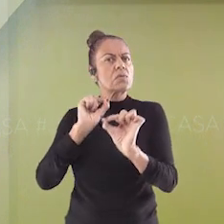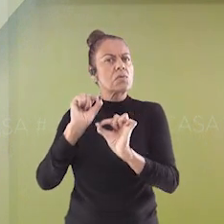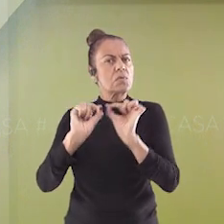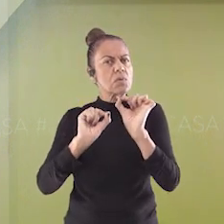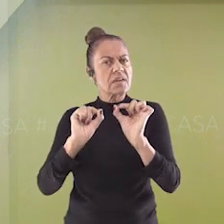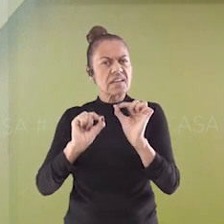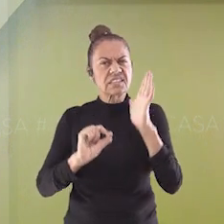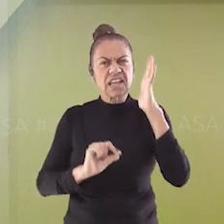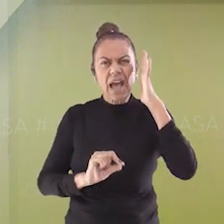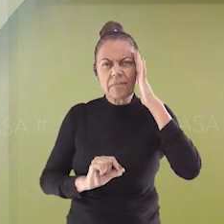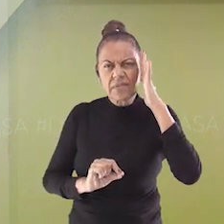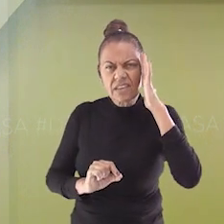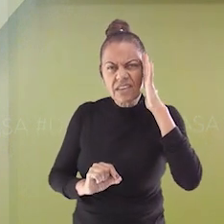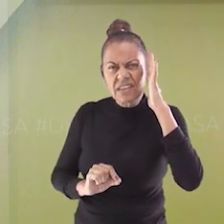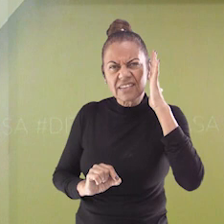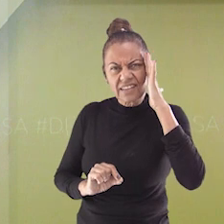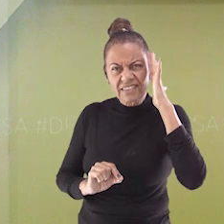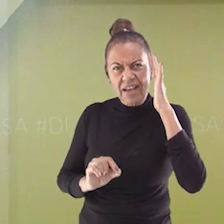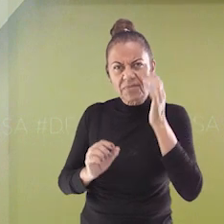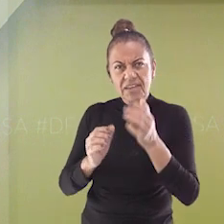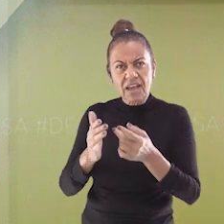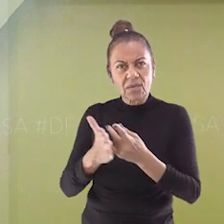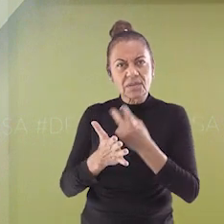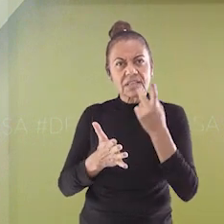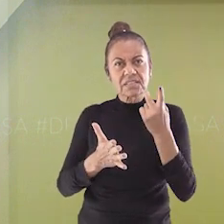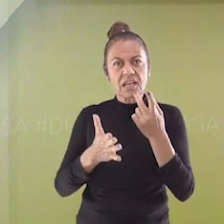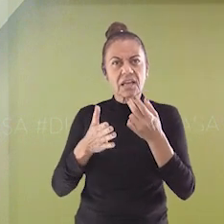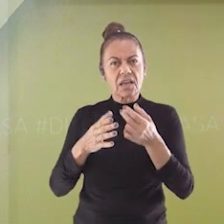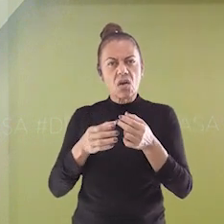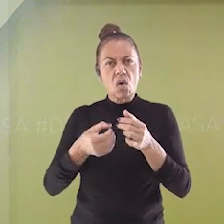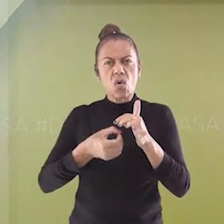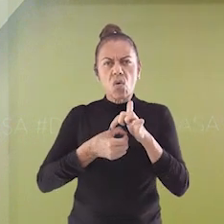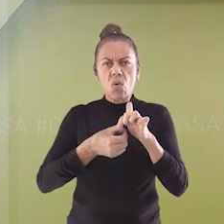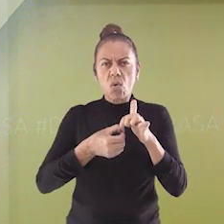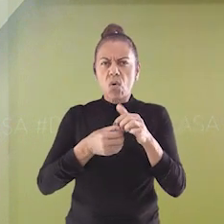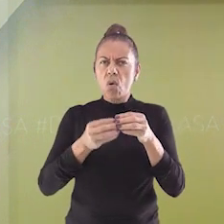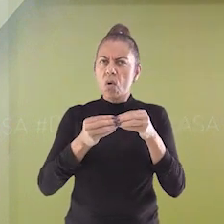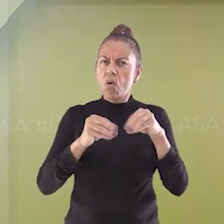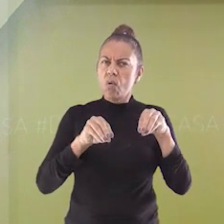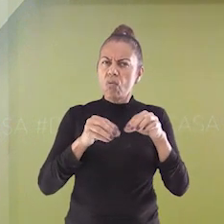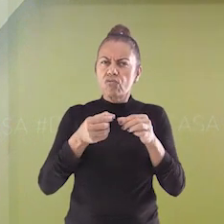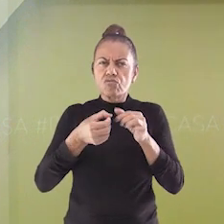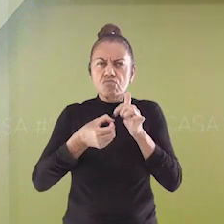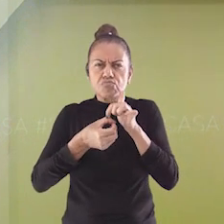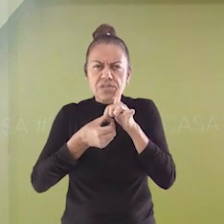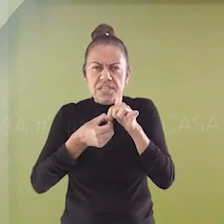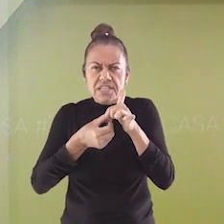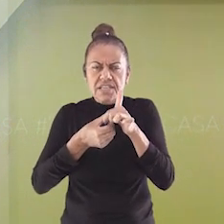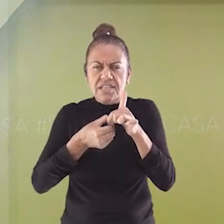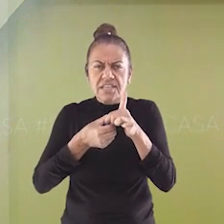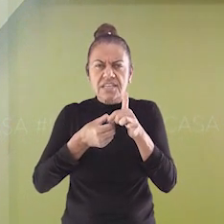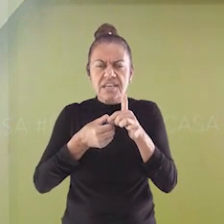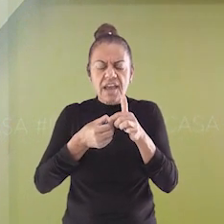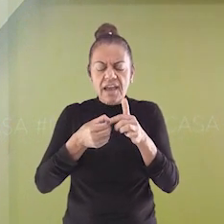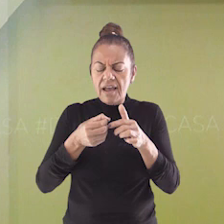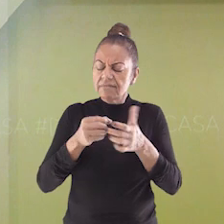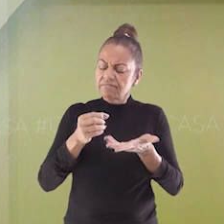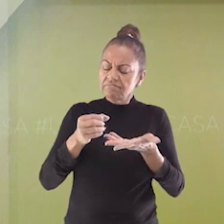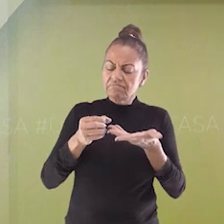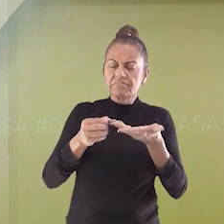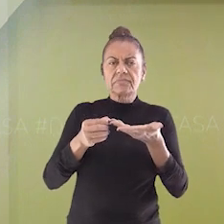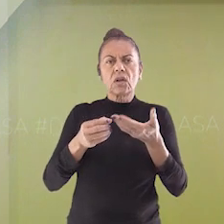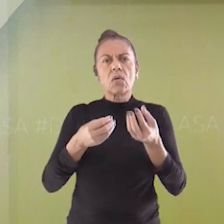aí em casa têm alguma ideia do que pode nascer desse ovo? Em cima de uma folha verdinha?